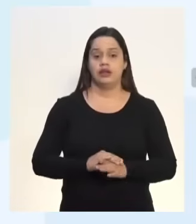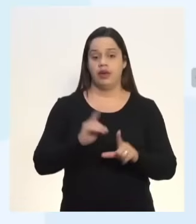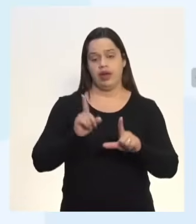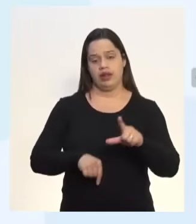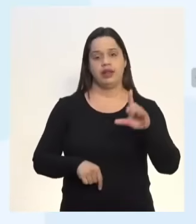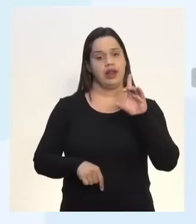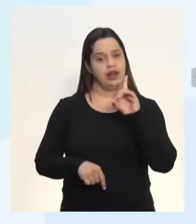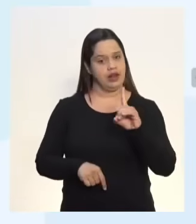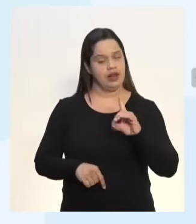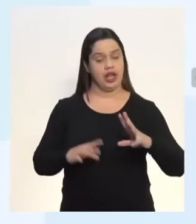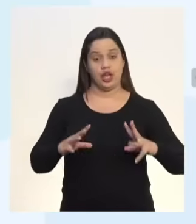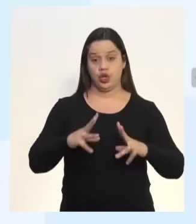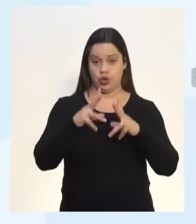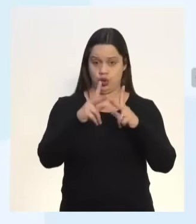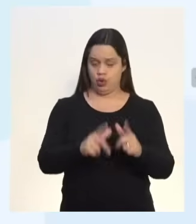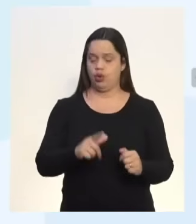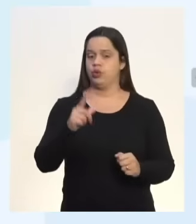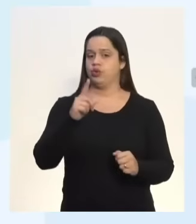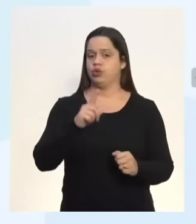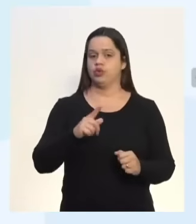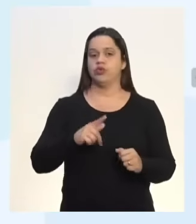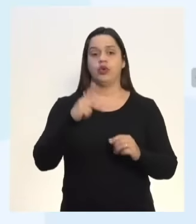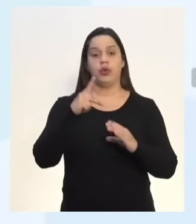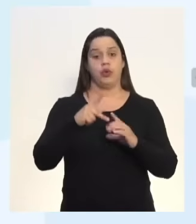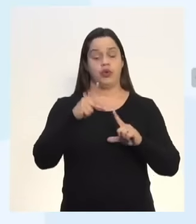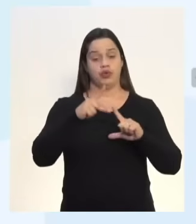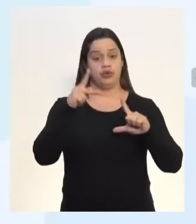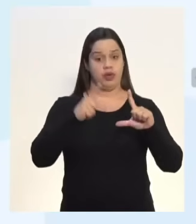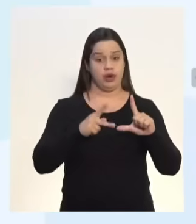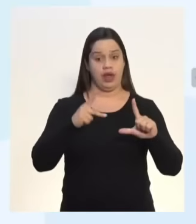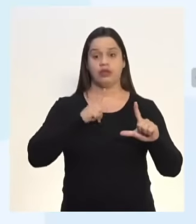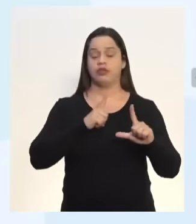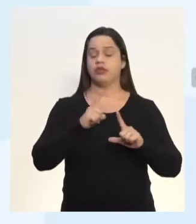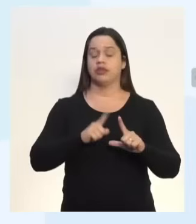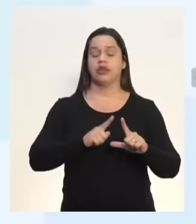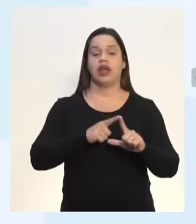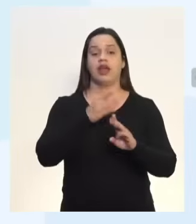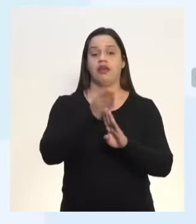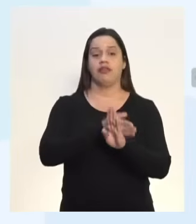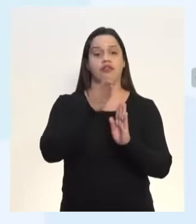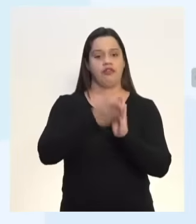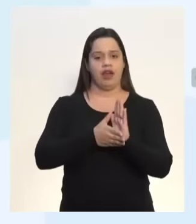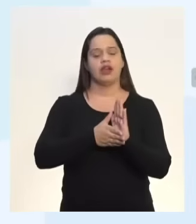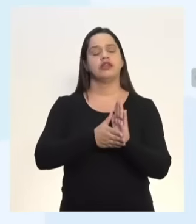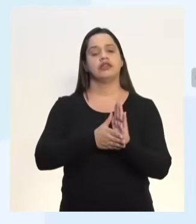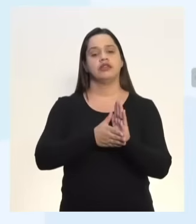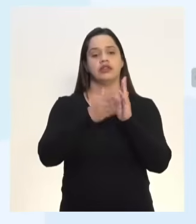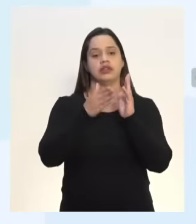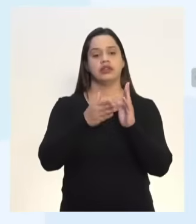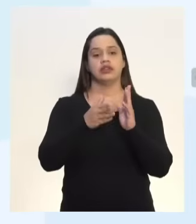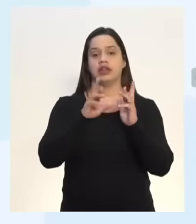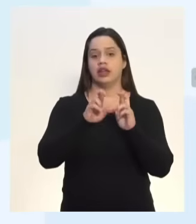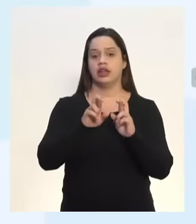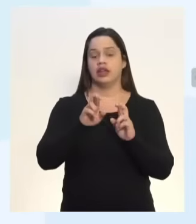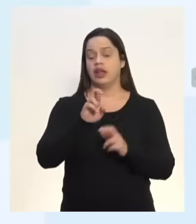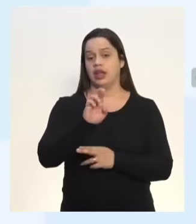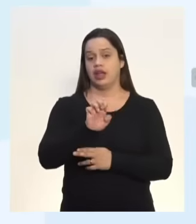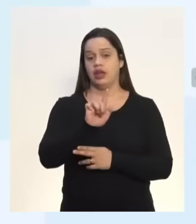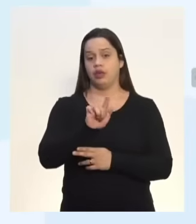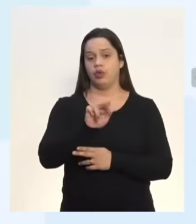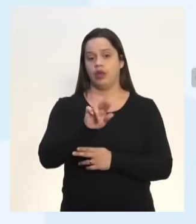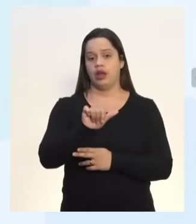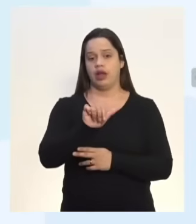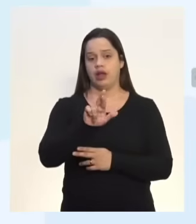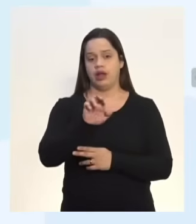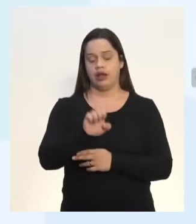né? No caso, todos os poliedros têm faces regulares. Então, por exemplo, do triângulo, que acho que talvez tenha gerado dúvida